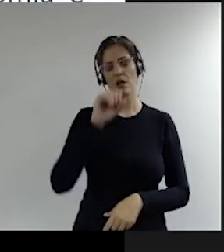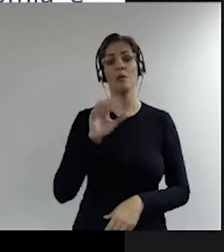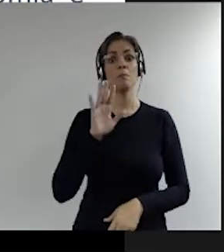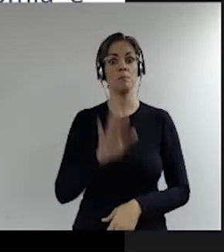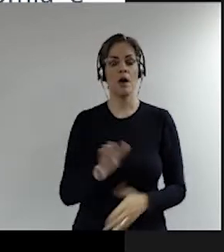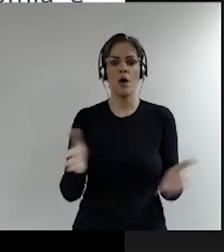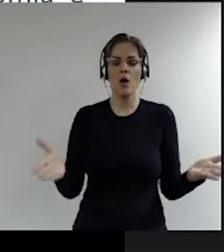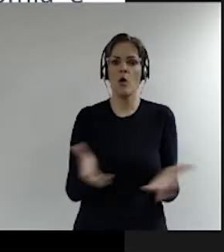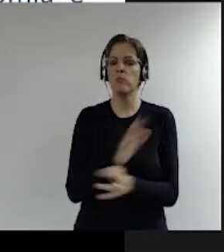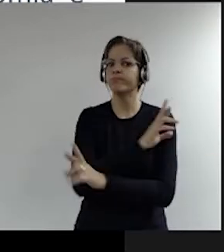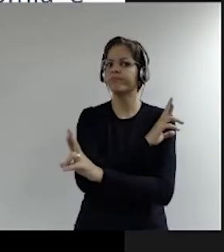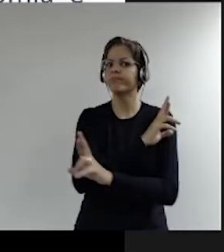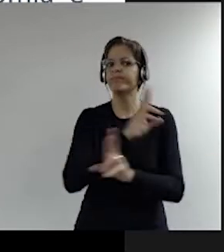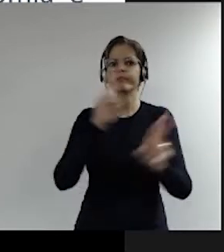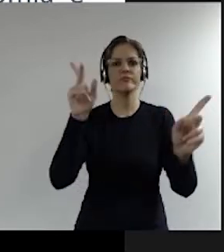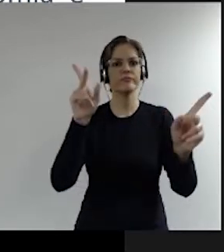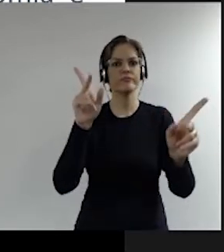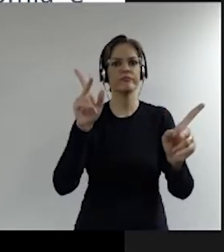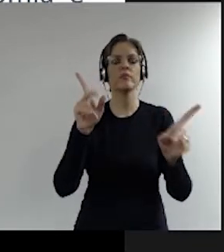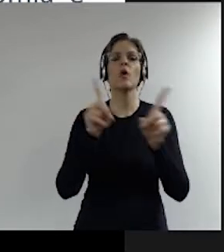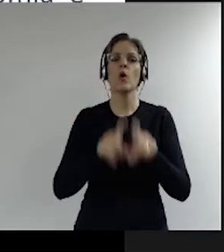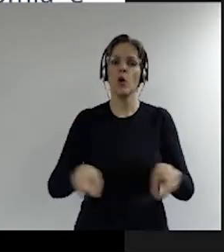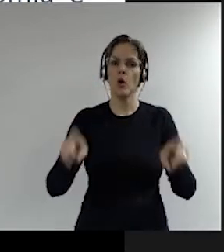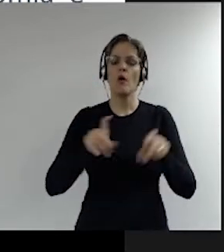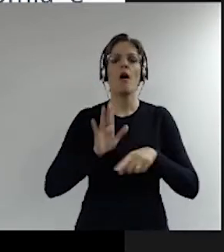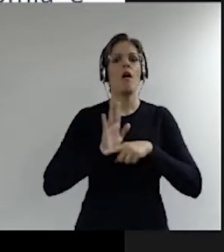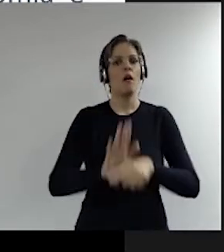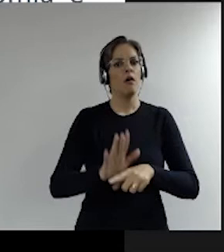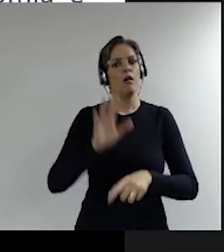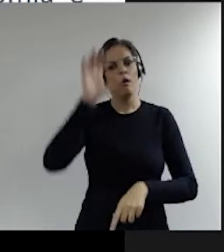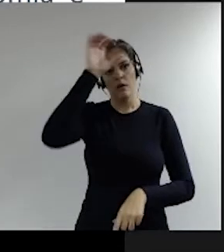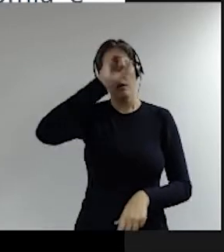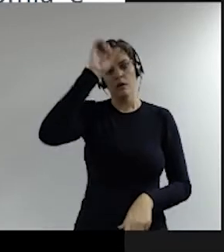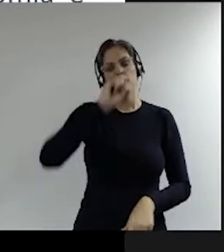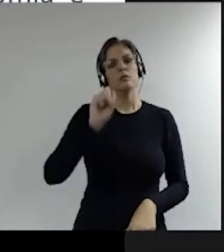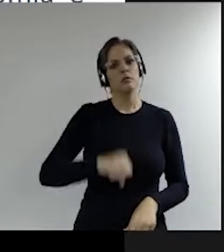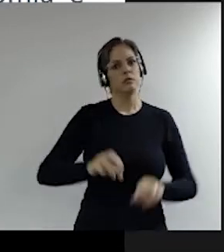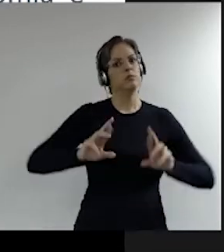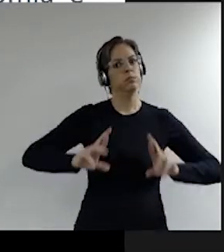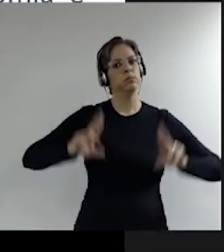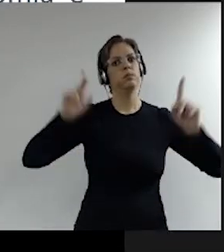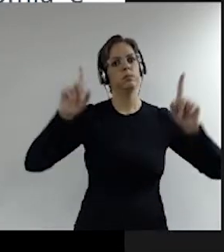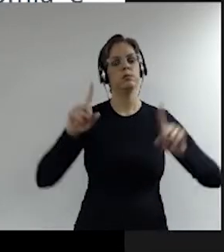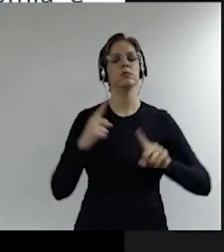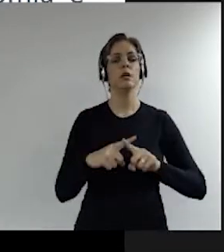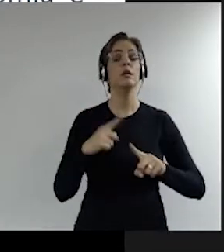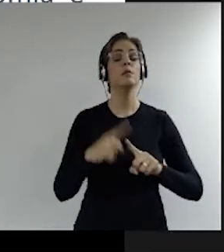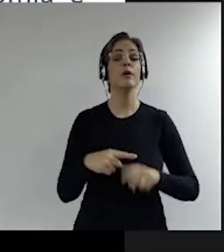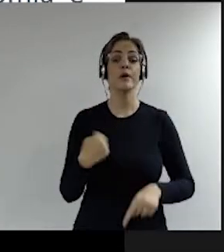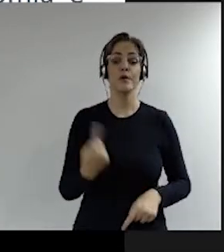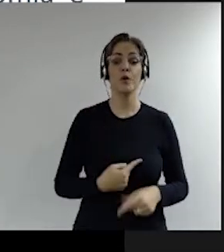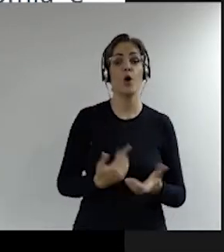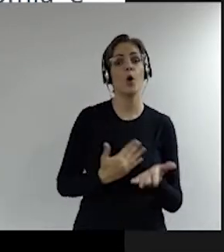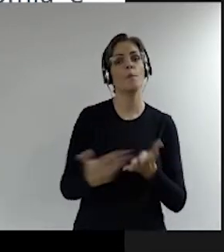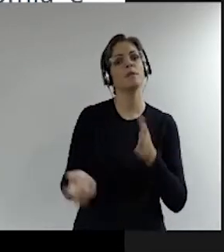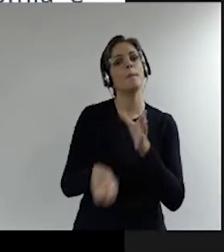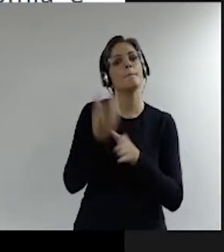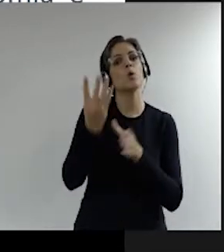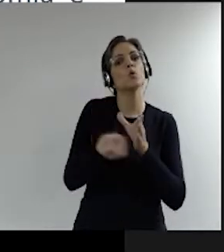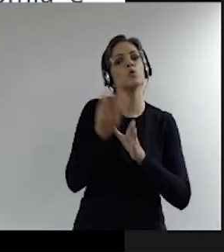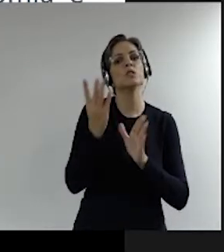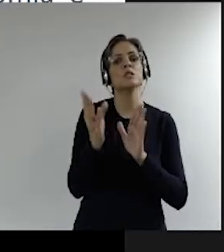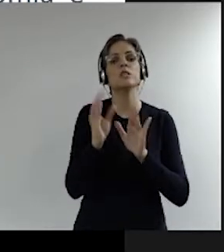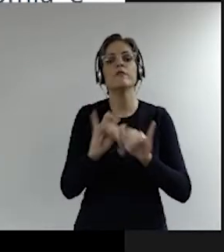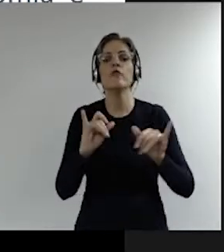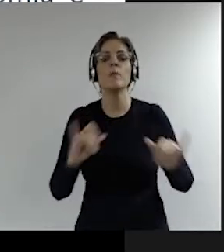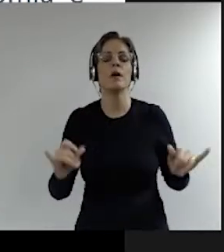mostram exatamente o contrário, que elas trazem um grande impacto. Por quê? Porque nós começamos a produzir conteúdos que dialogam